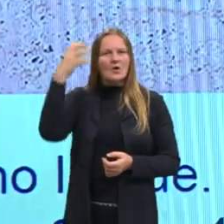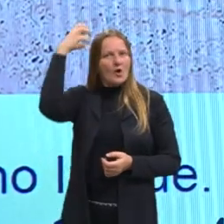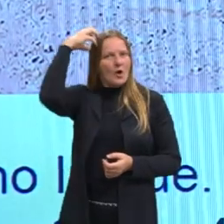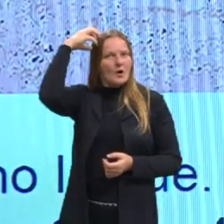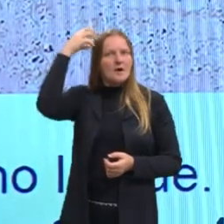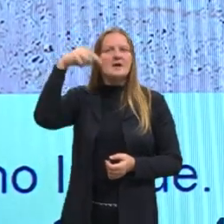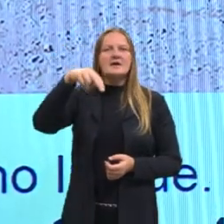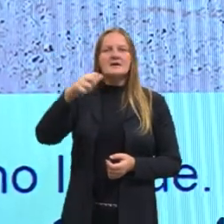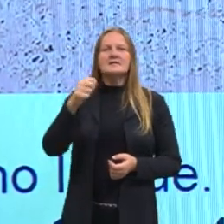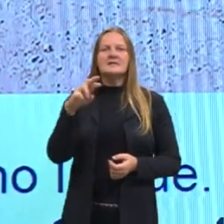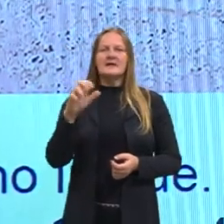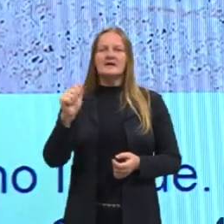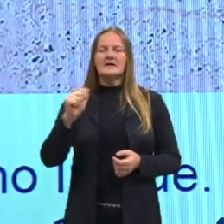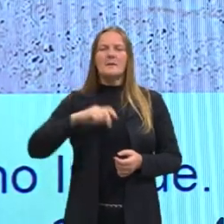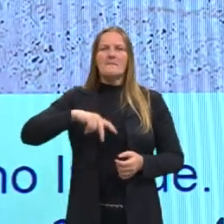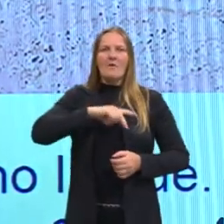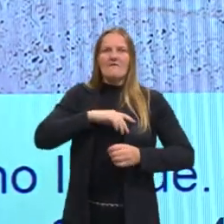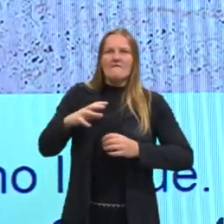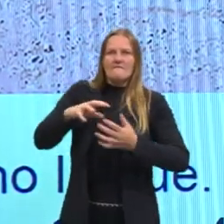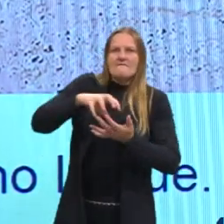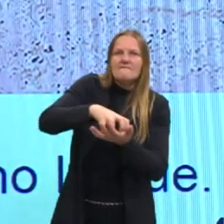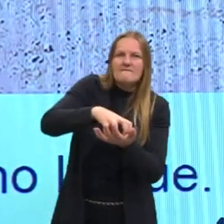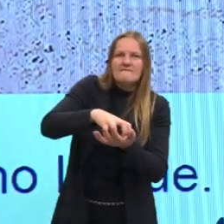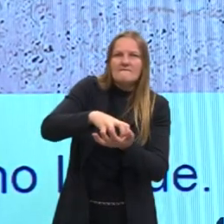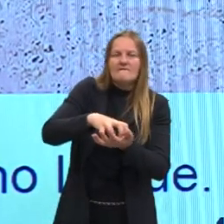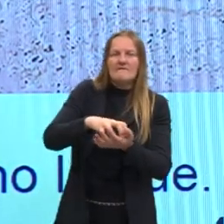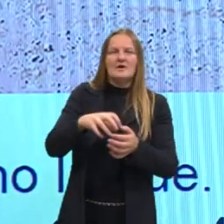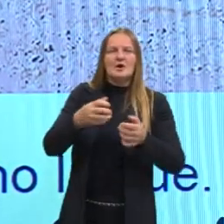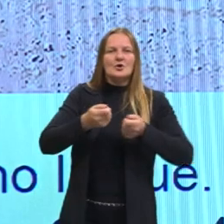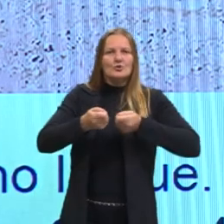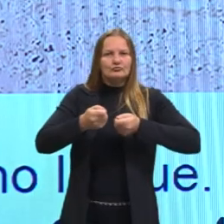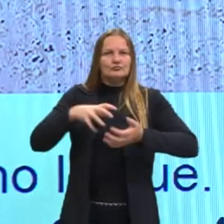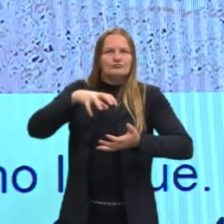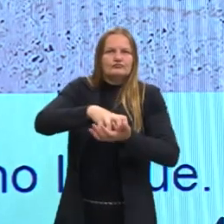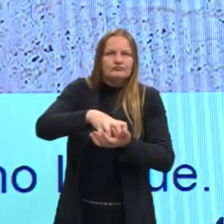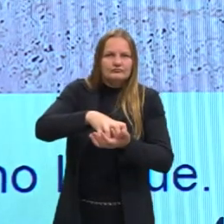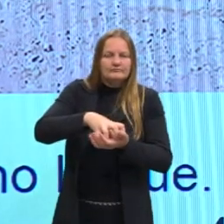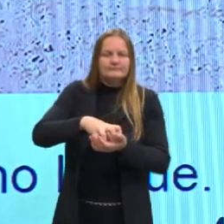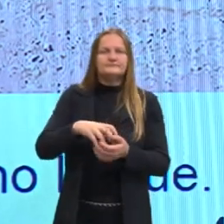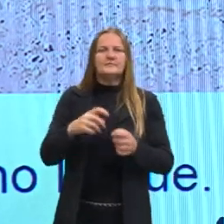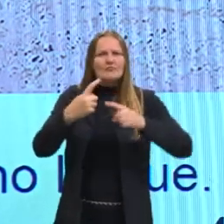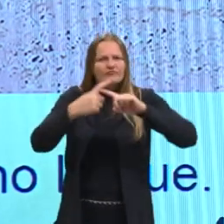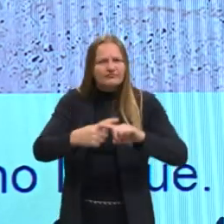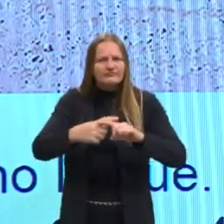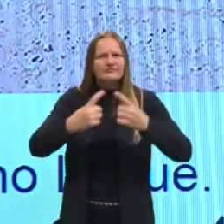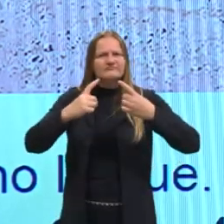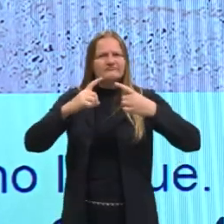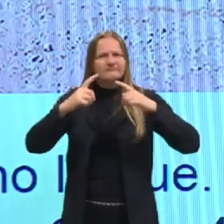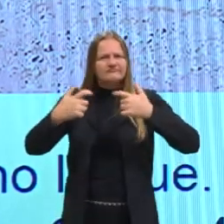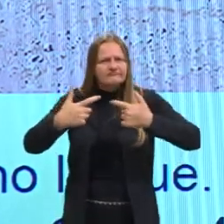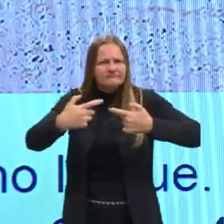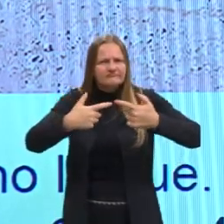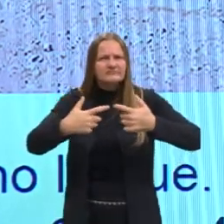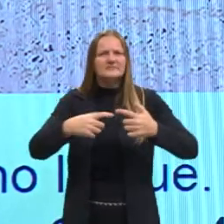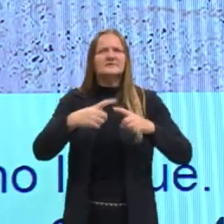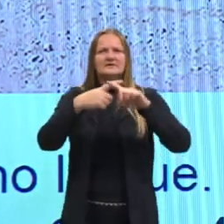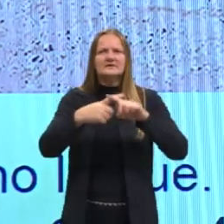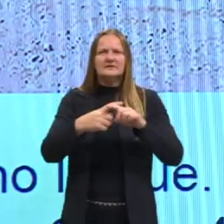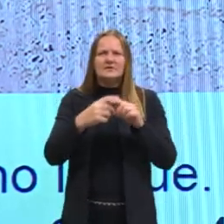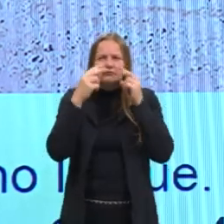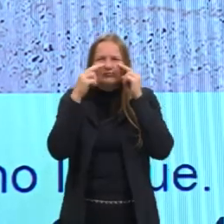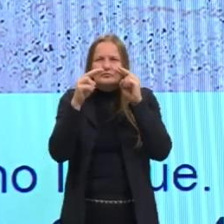sobre determinado o povo ainda terminado o conflito a gente pode observar aqui talvez vocês não